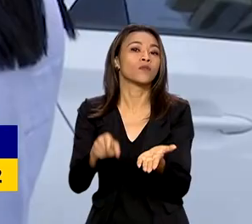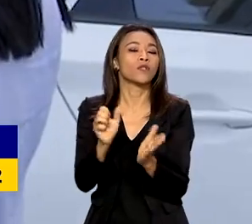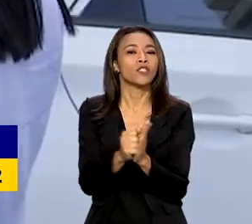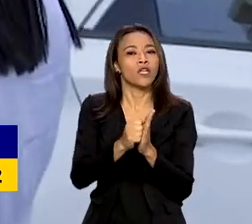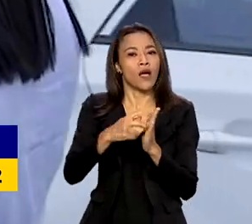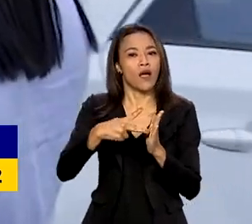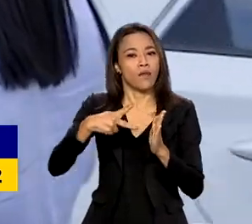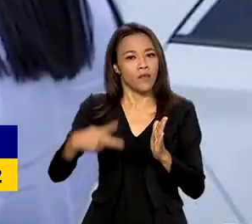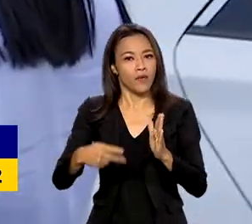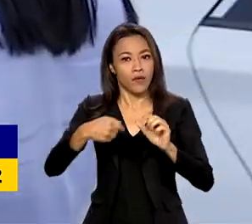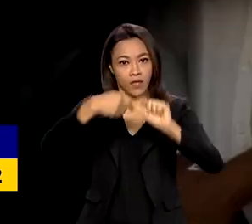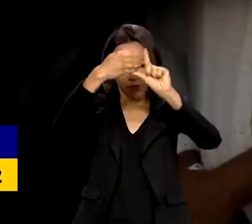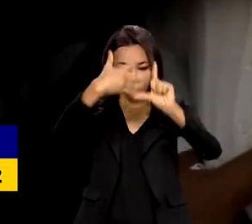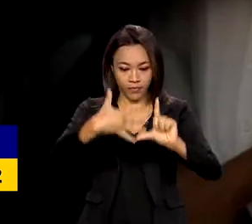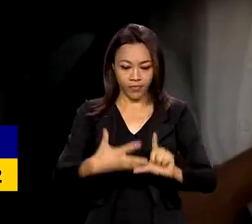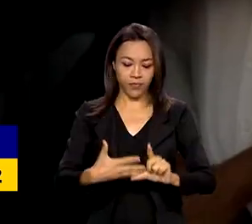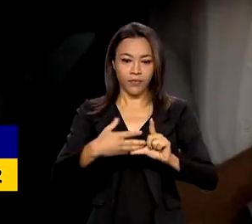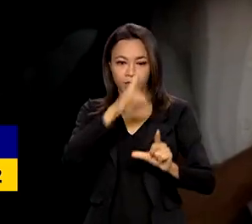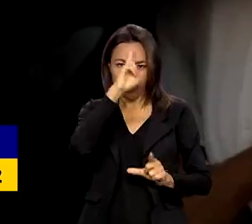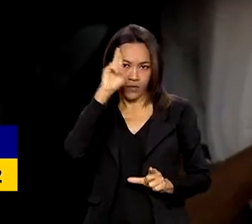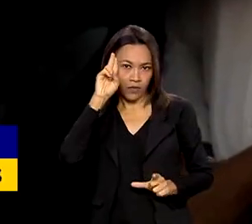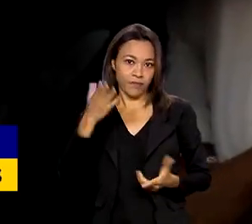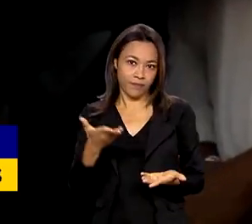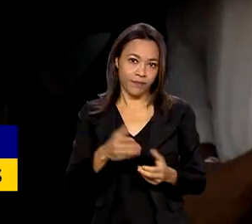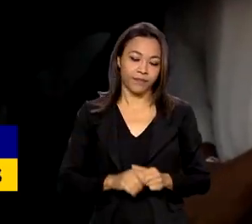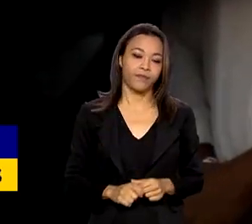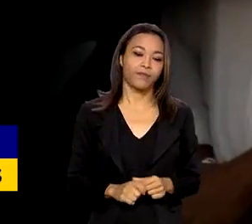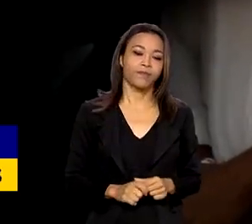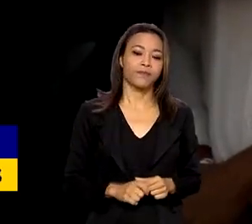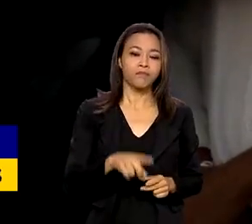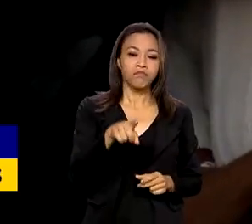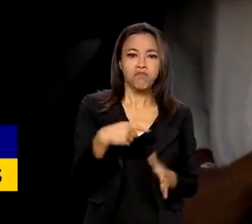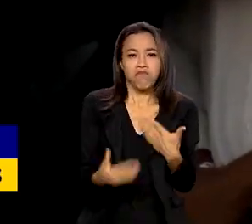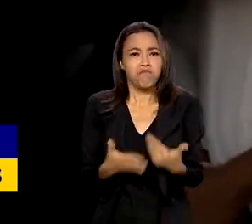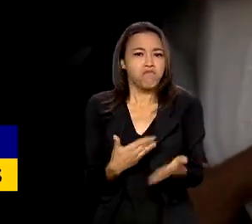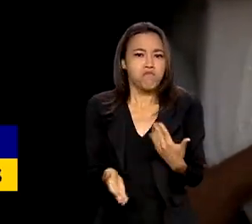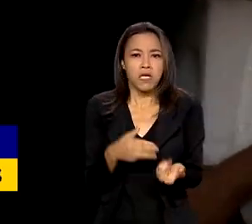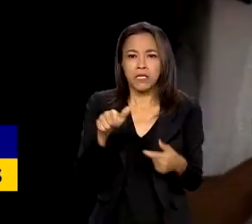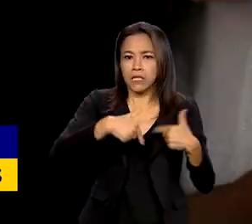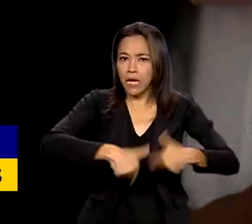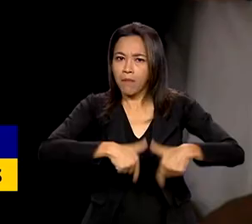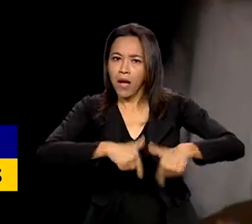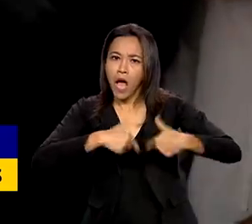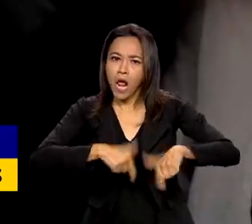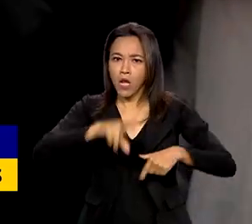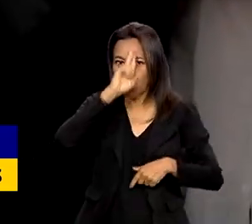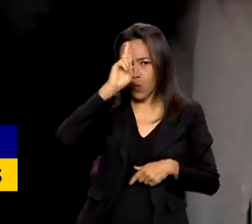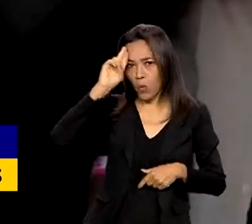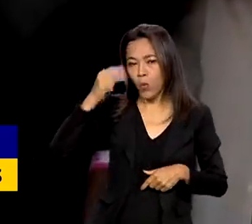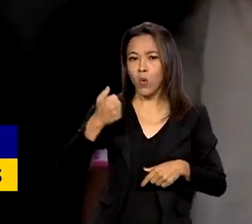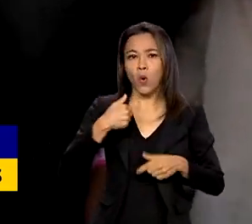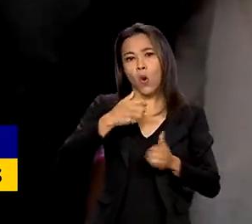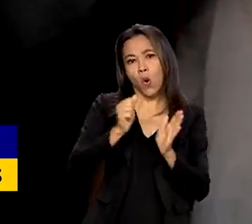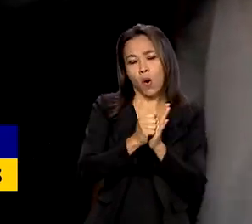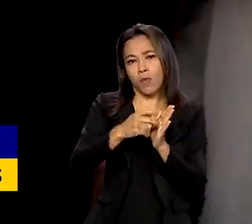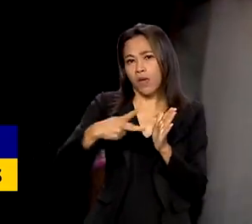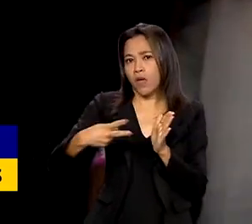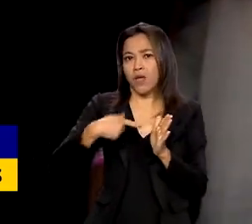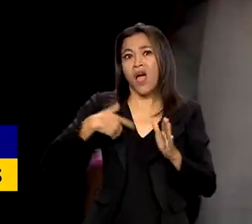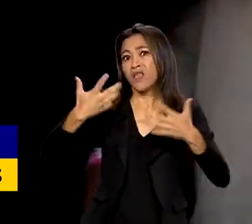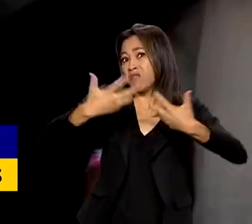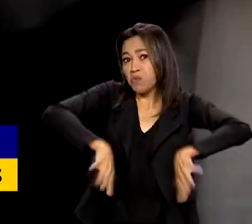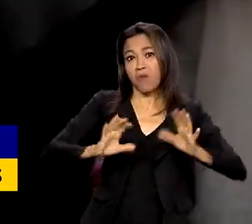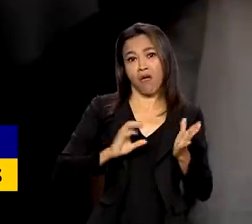de plataformas digitais. Não tem problema que o cara trabalhe em aplicativo. Muitas vezes o cara não quer assinar a carteira. Não